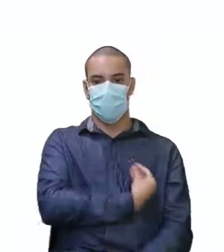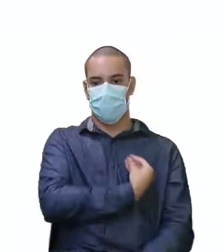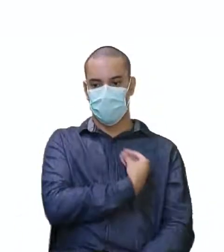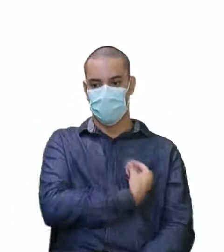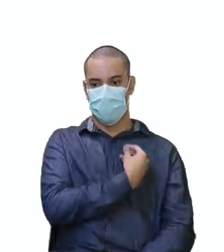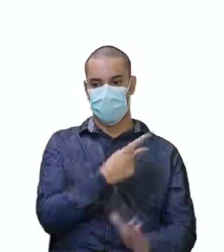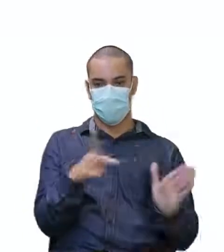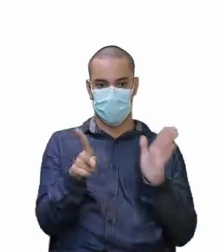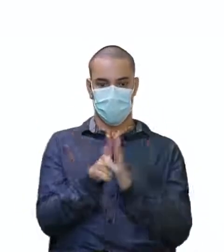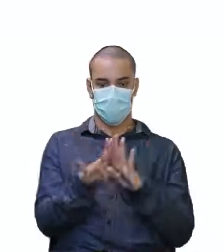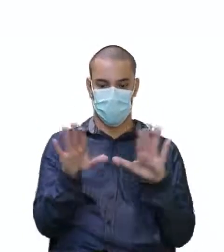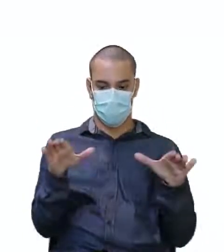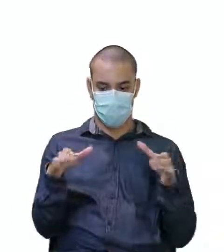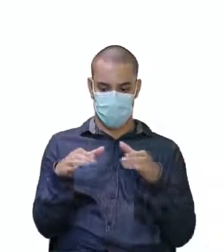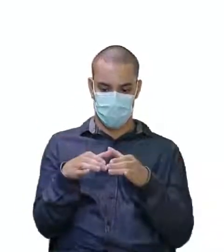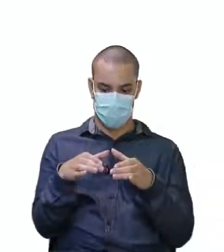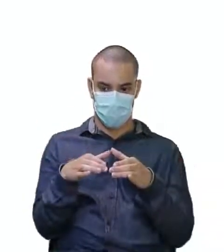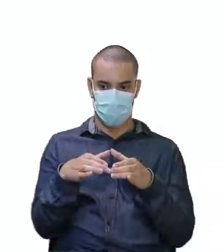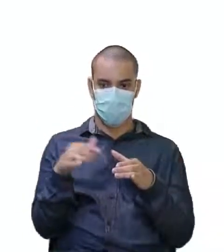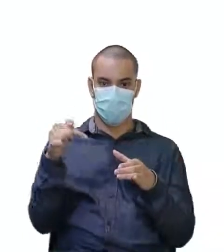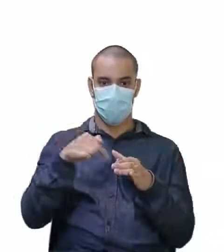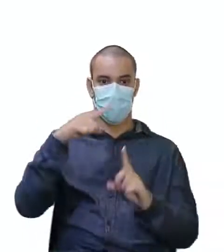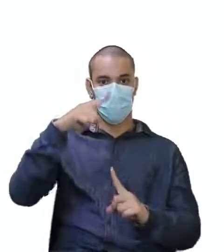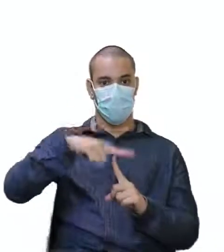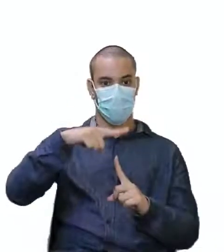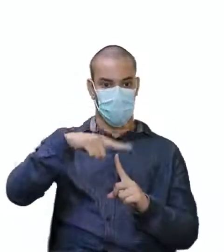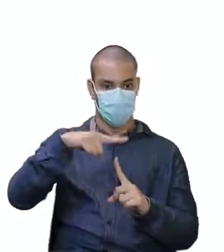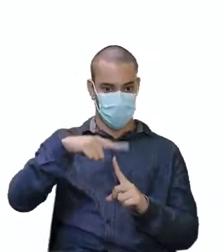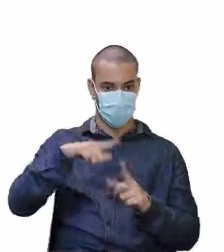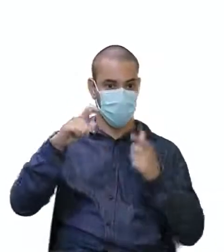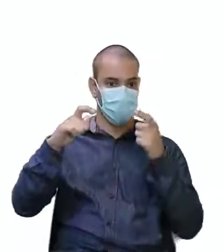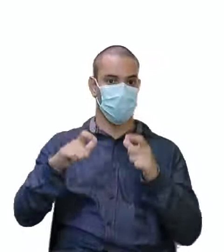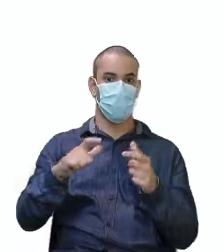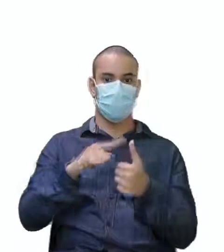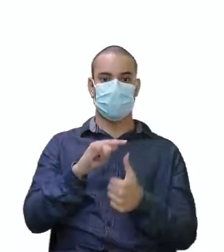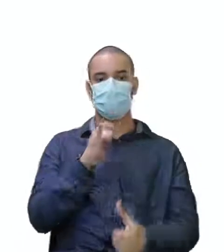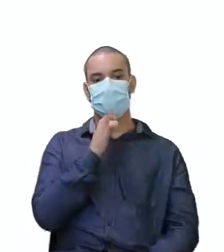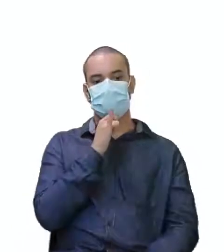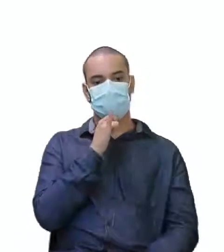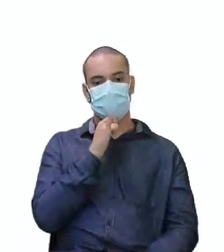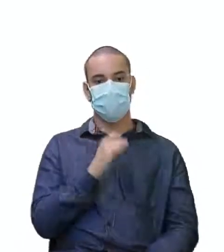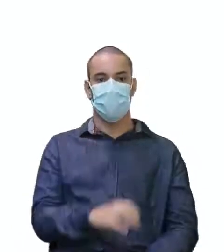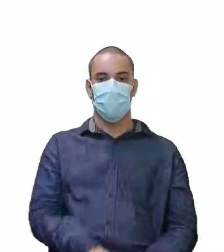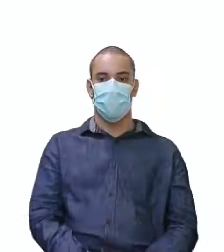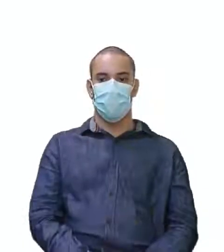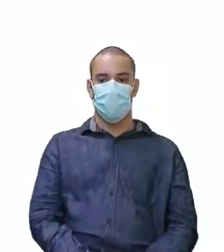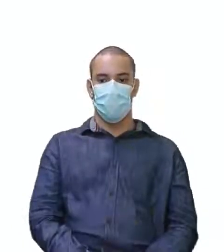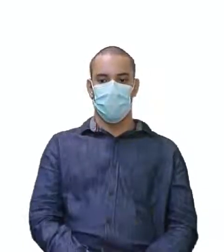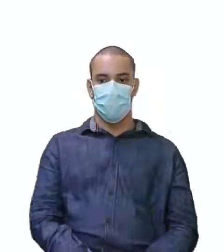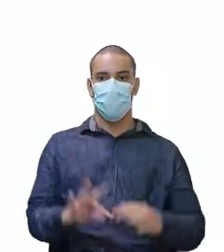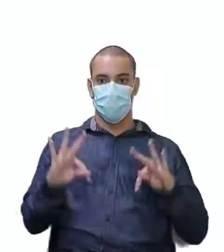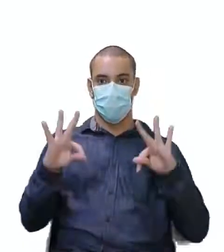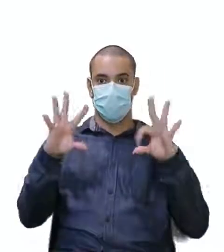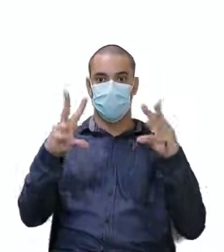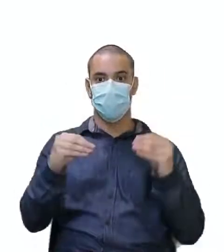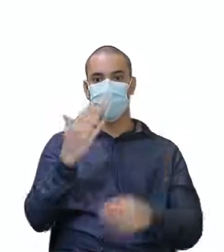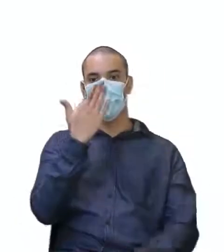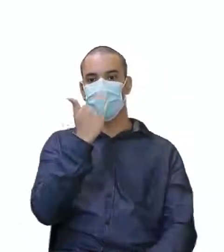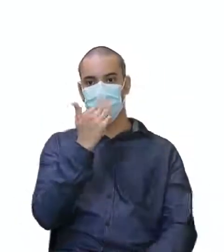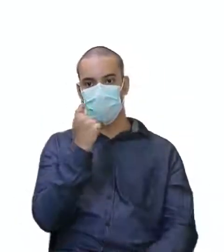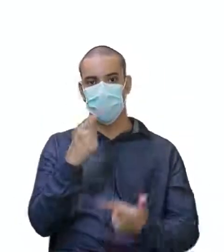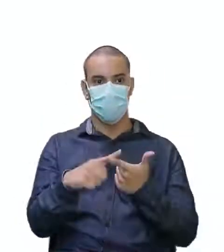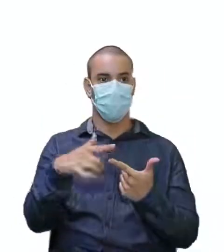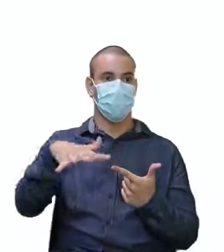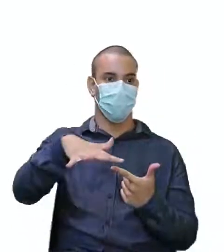sobrevivência da espécie no local, como, por exemplo, todos os tipos de alimento e áreas